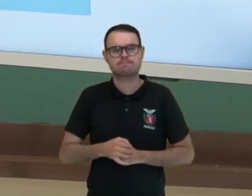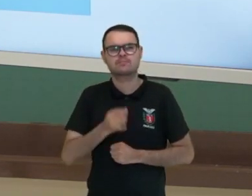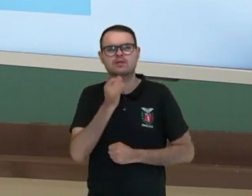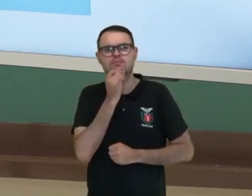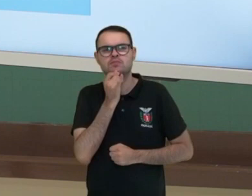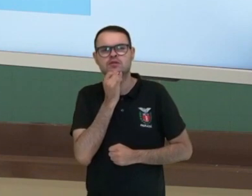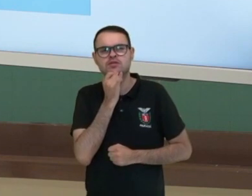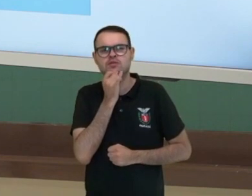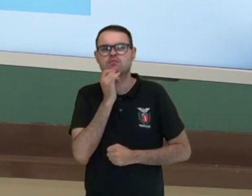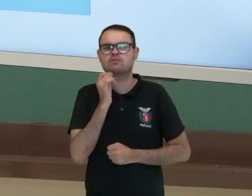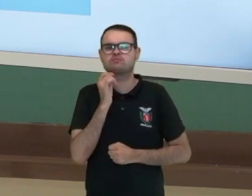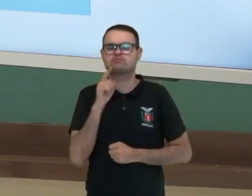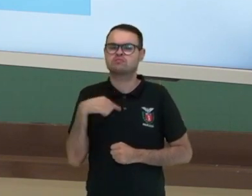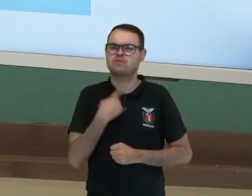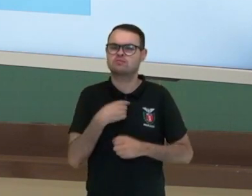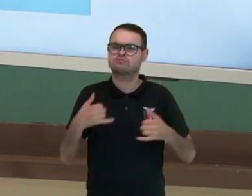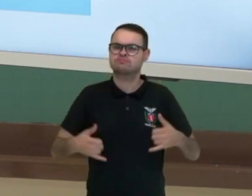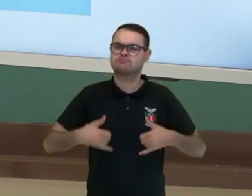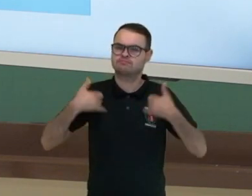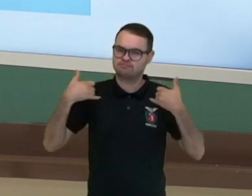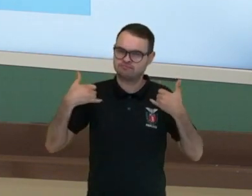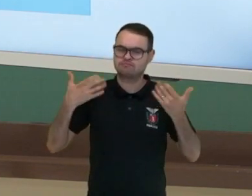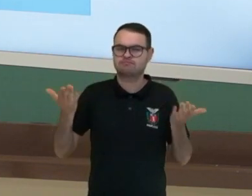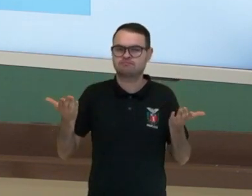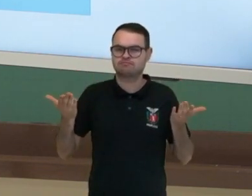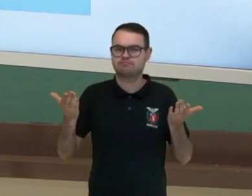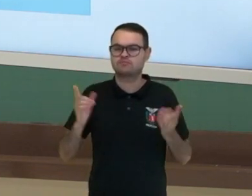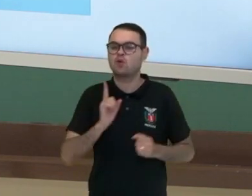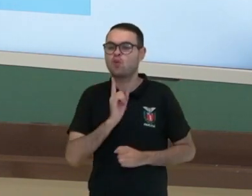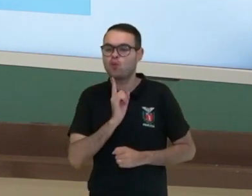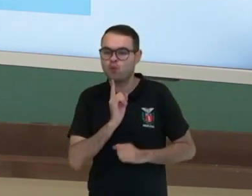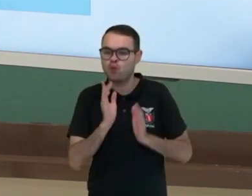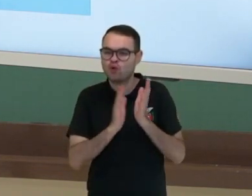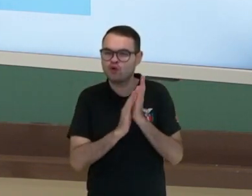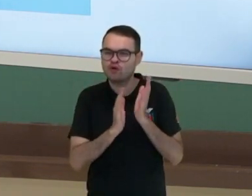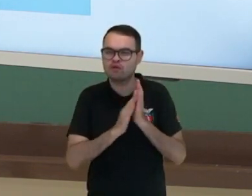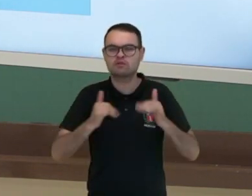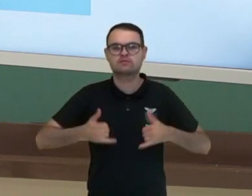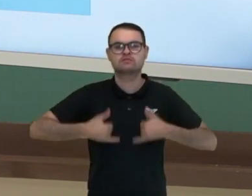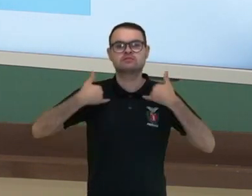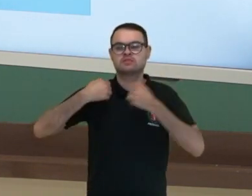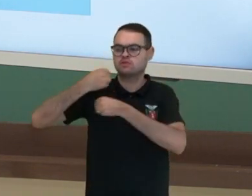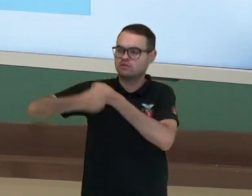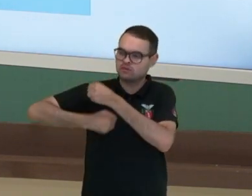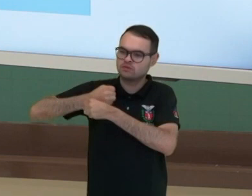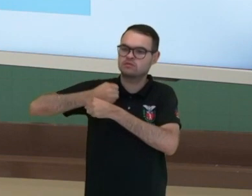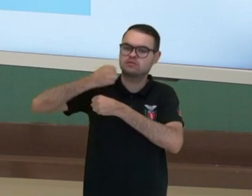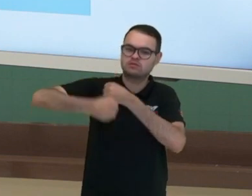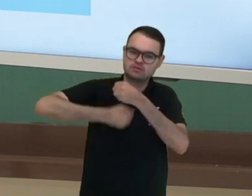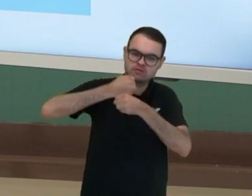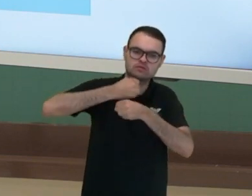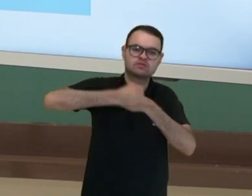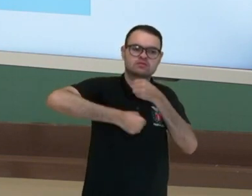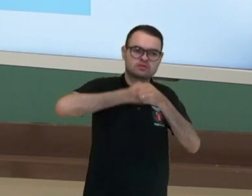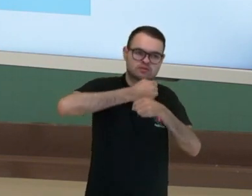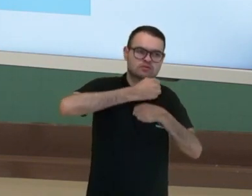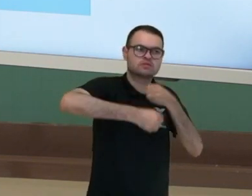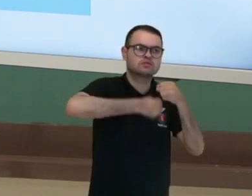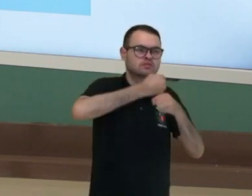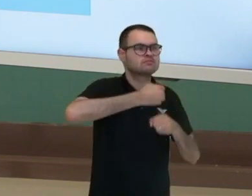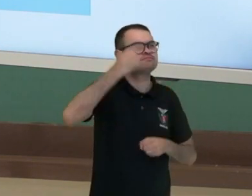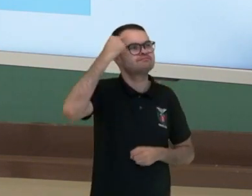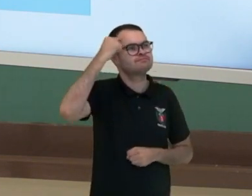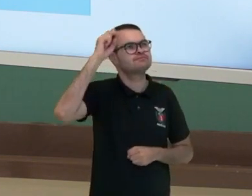exemplo, o nosso aniversário, né? O nosso aniversário ele é uma data, né, que todos os anos nós comemoramos, mas a gente rememora aí